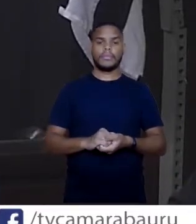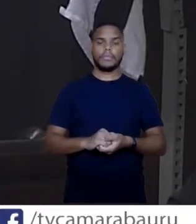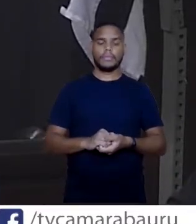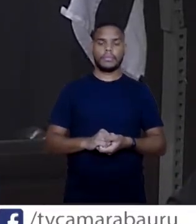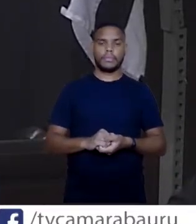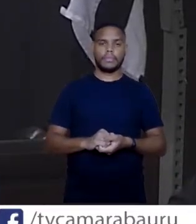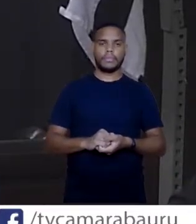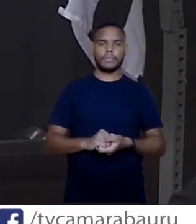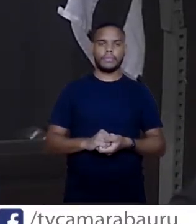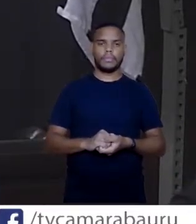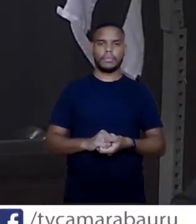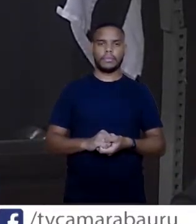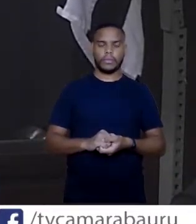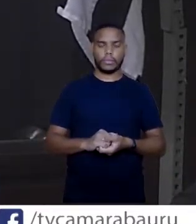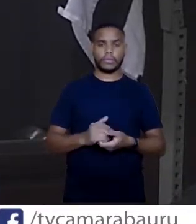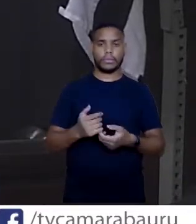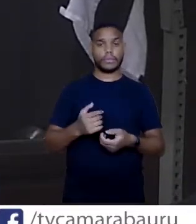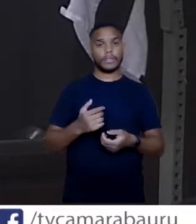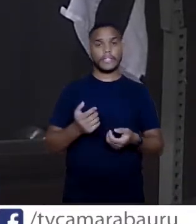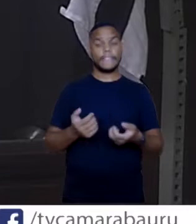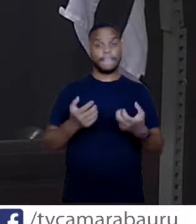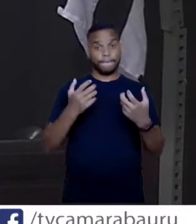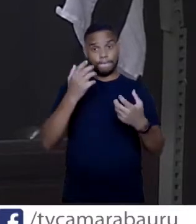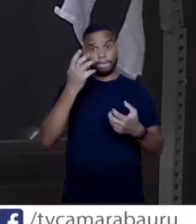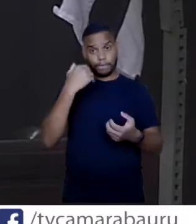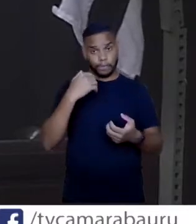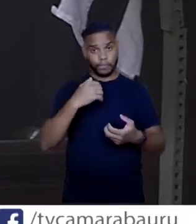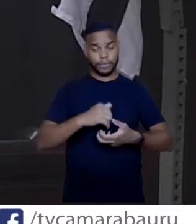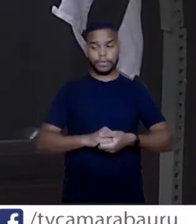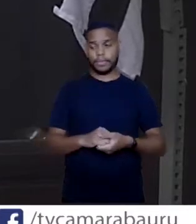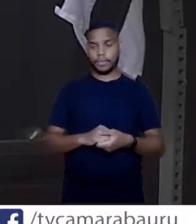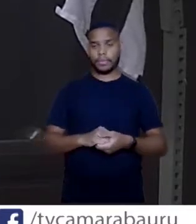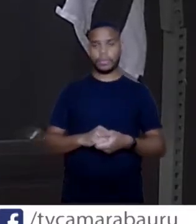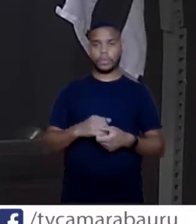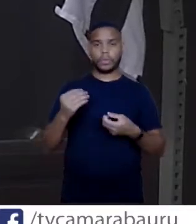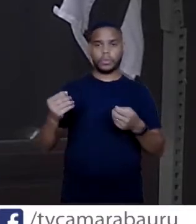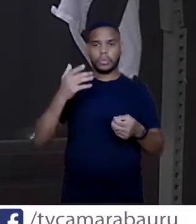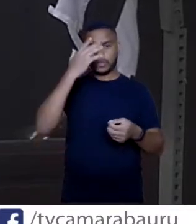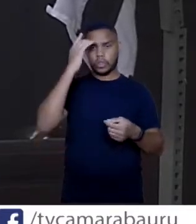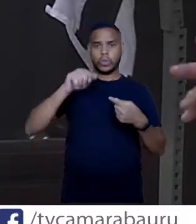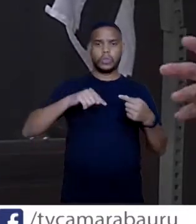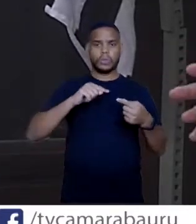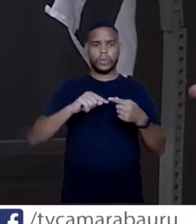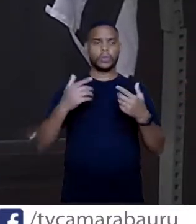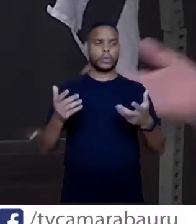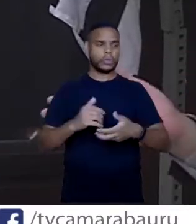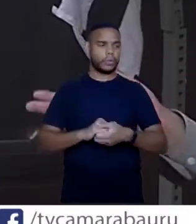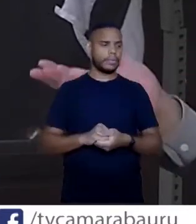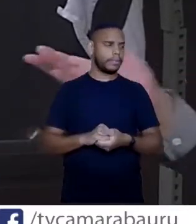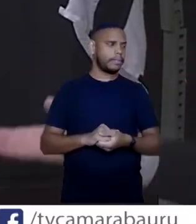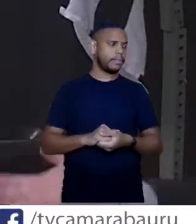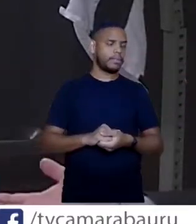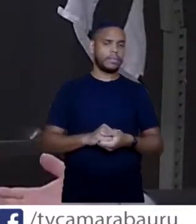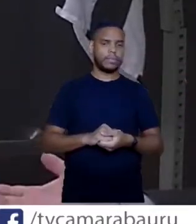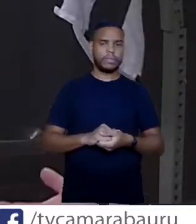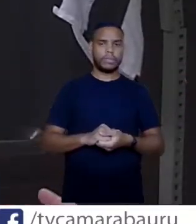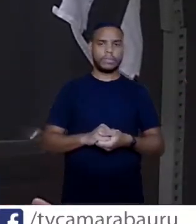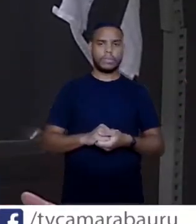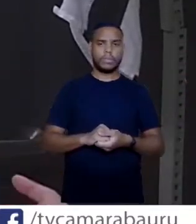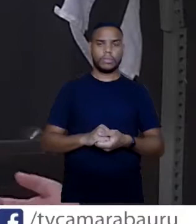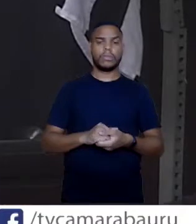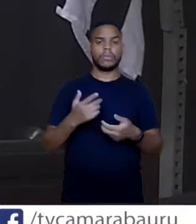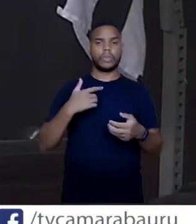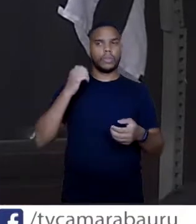bom e é sério é um dia eles querem chegar forte o nosso raciocínio